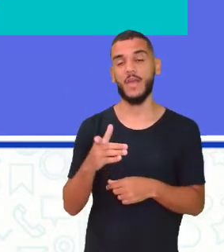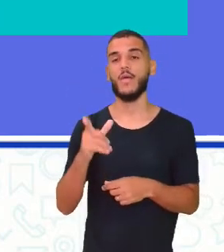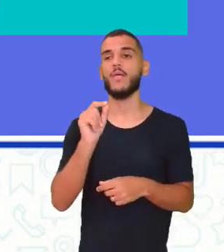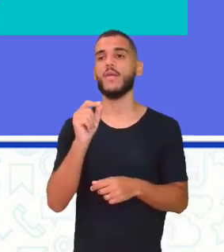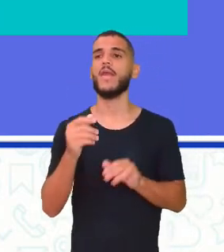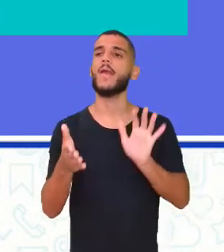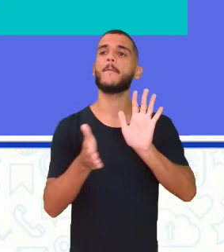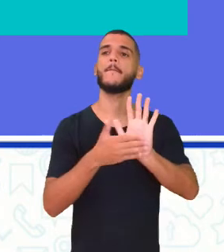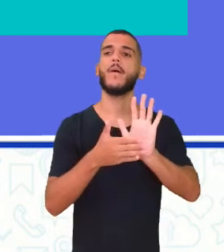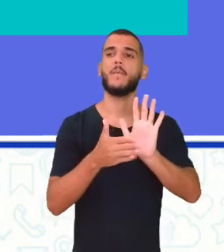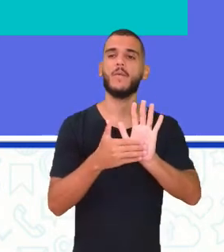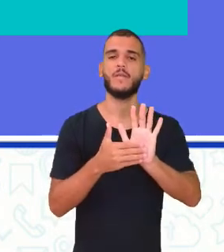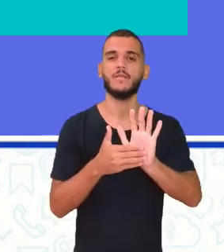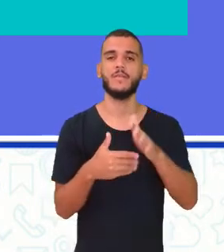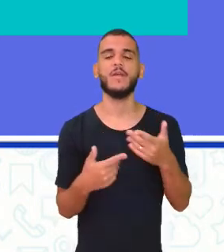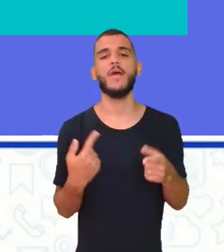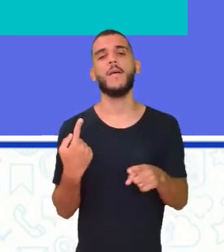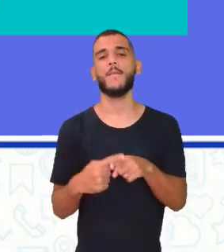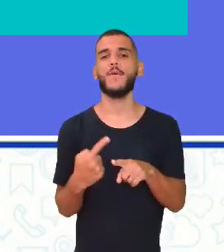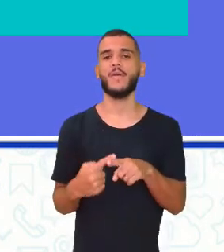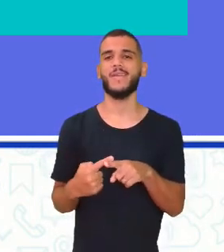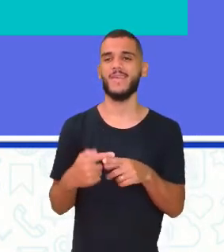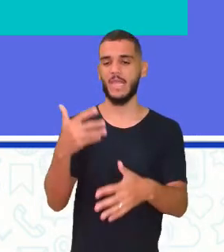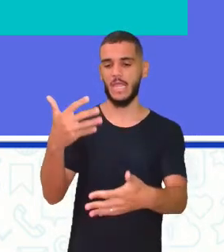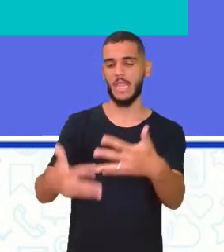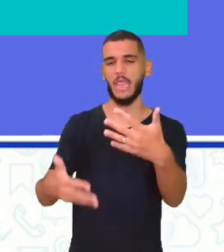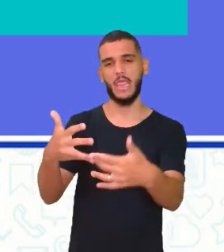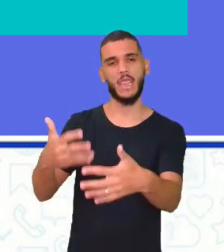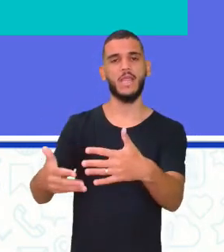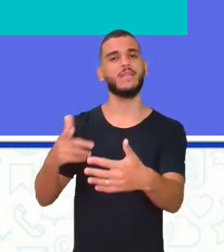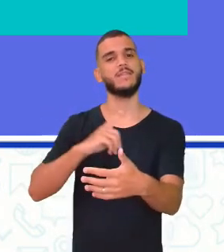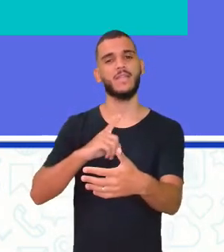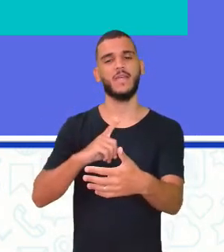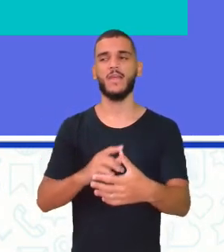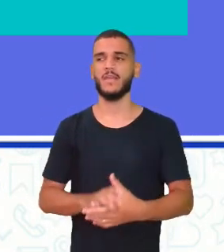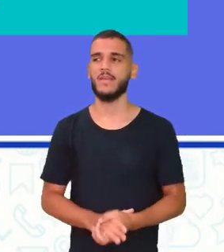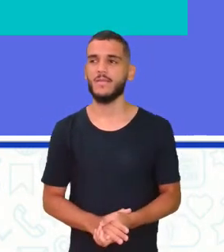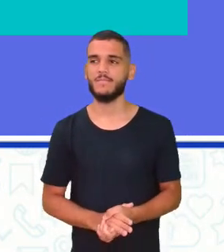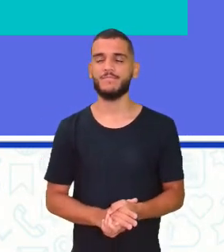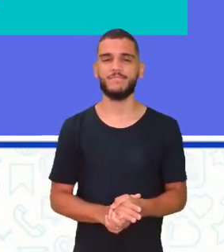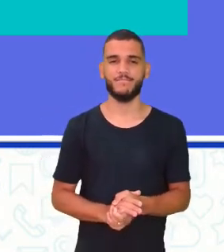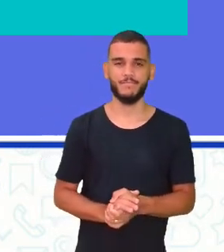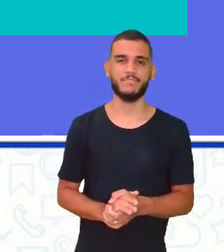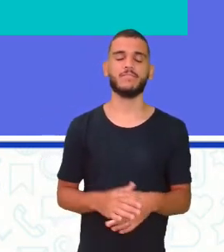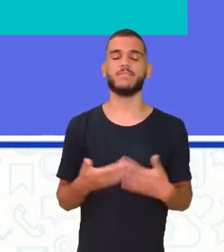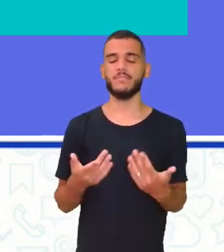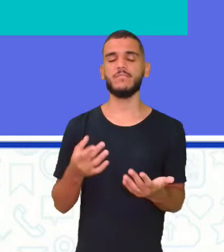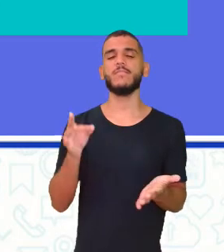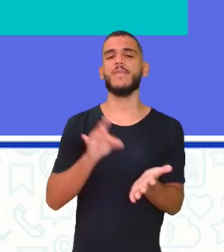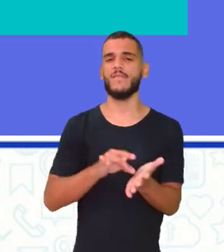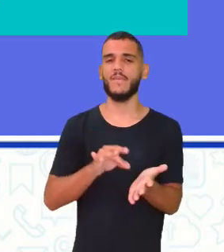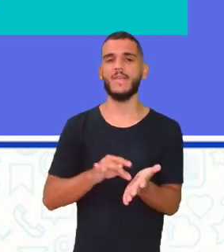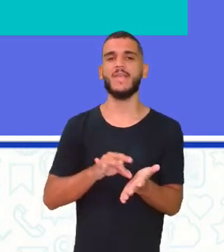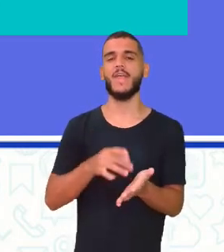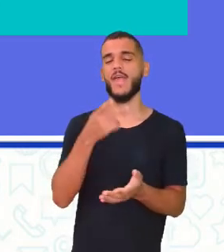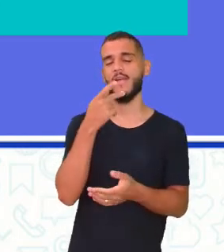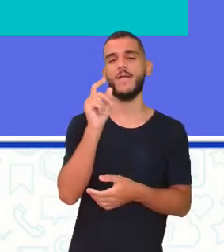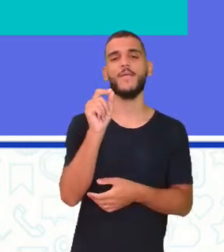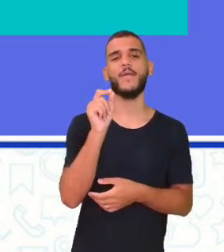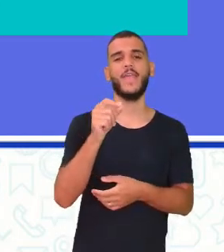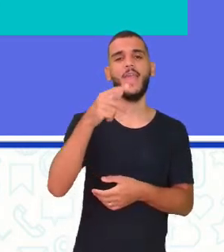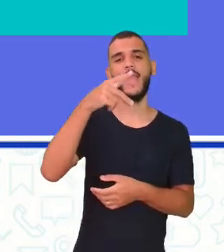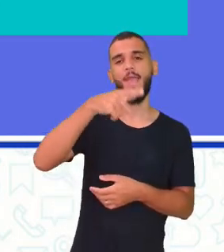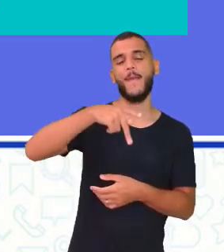mas ninguém usa com medo de gerar conflito, porque realmente pronunciamos assim, pizza, não é? E aí